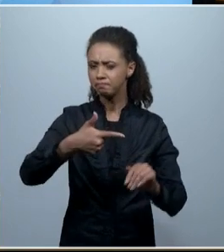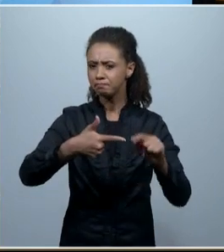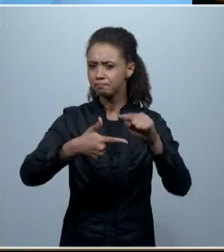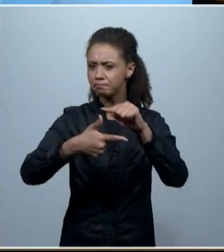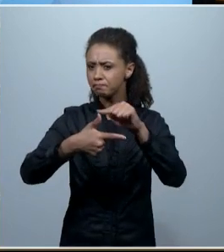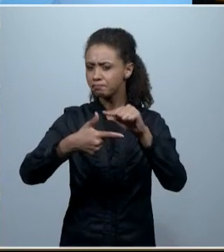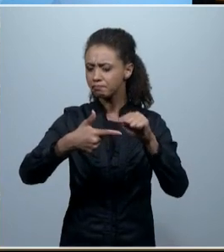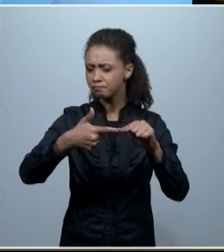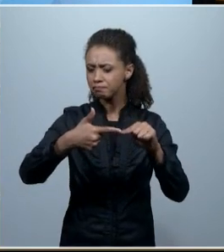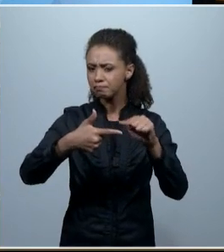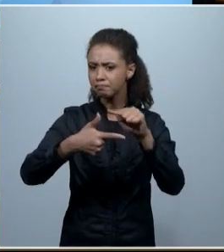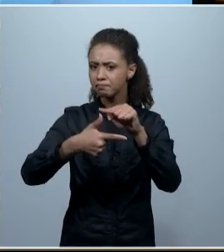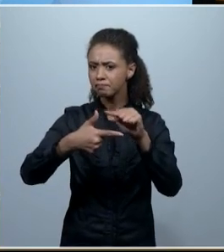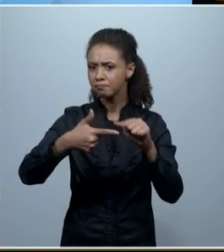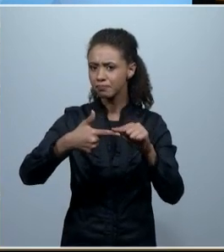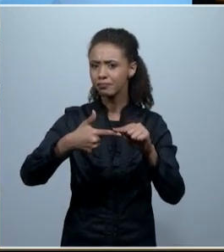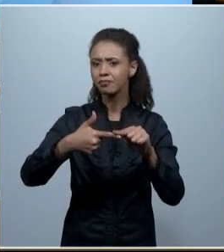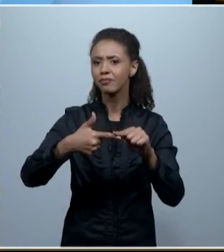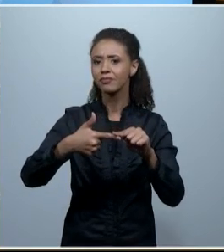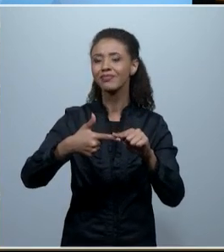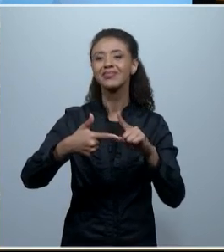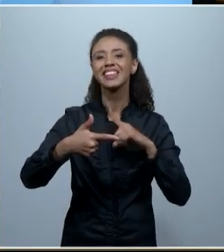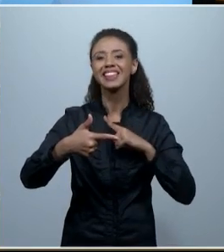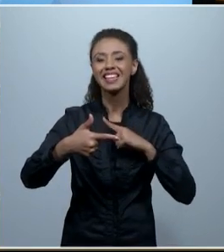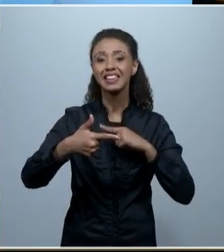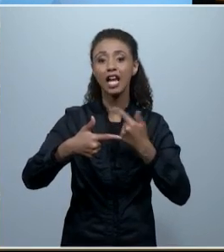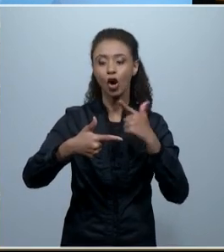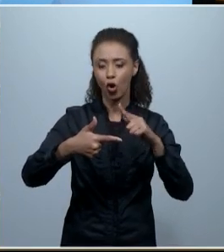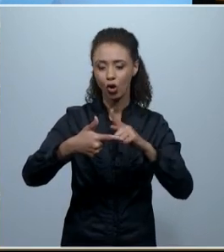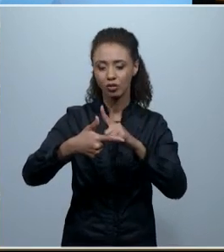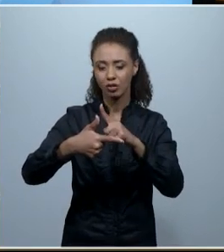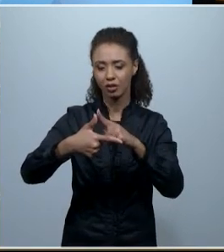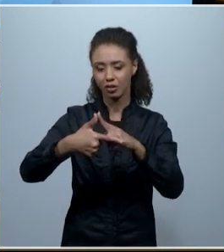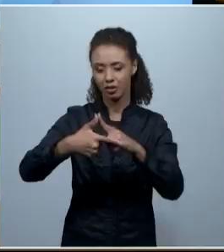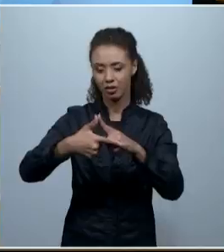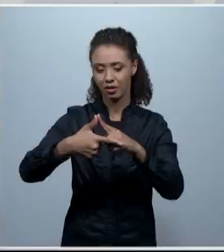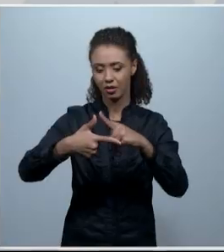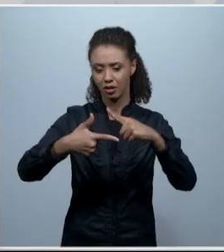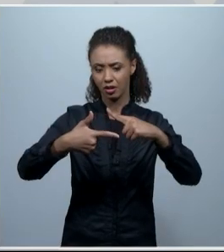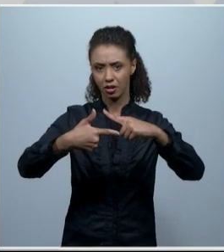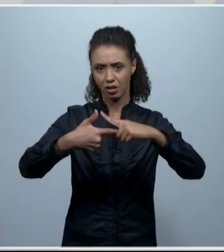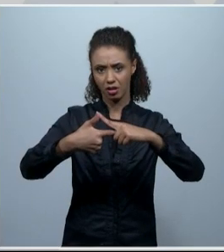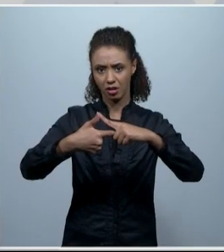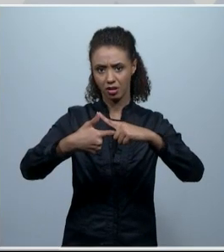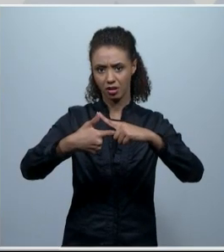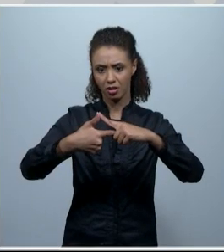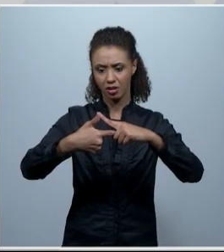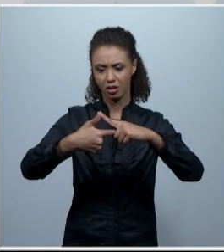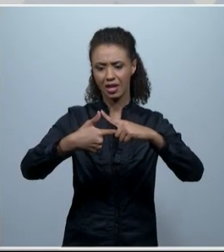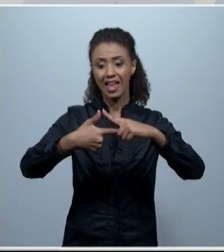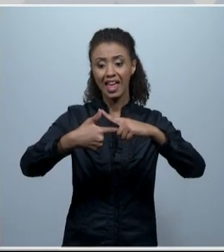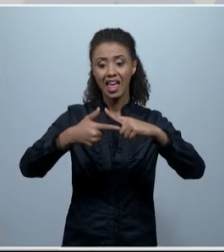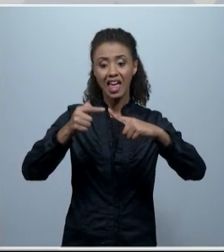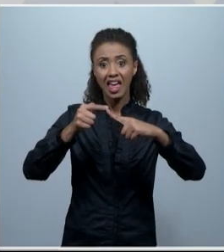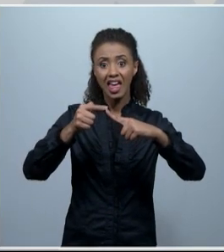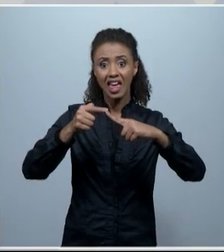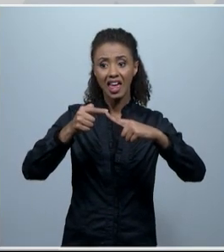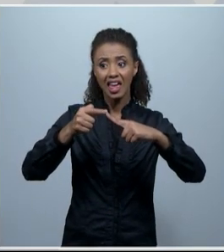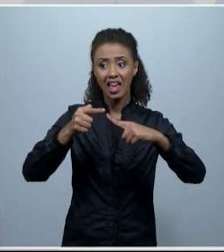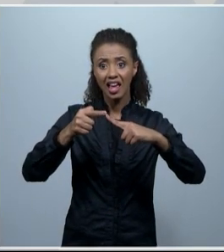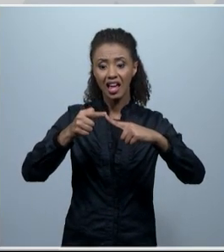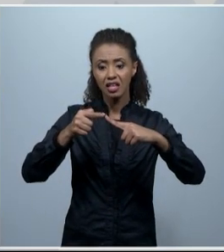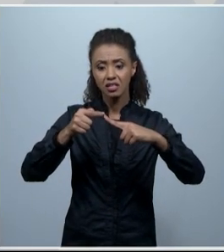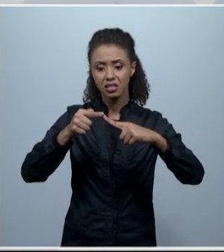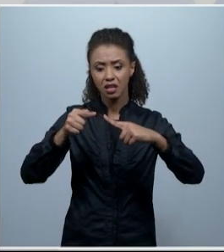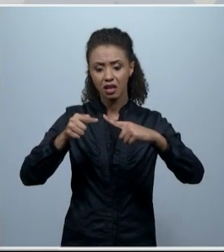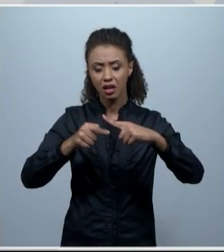triângulo a bh o ângulo no vértice b com o ângulo no vértice h mas se